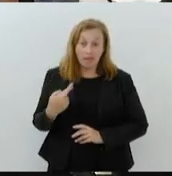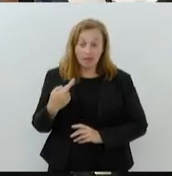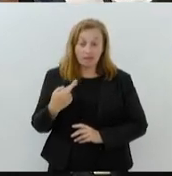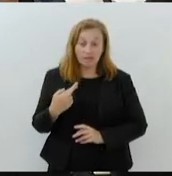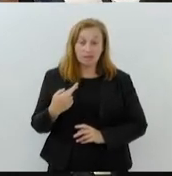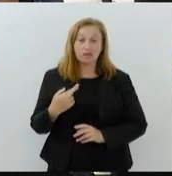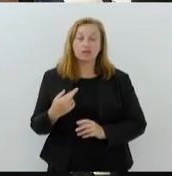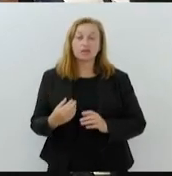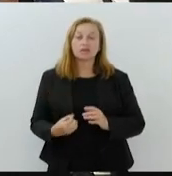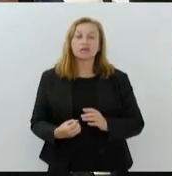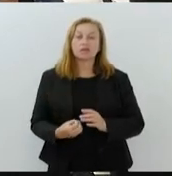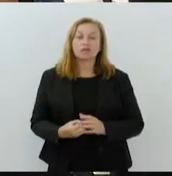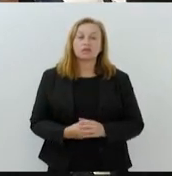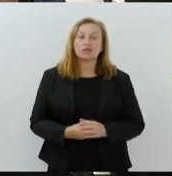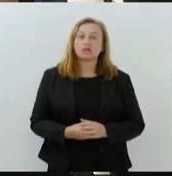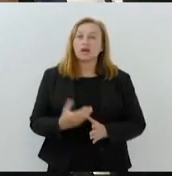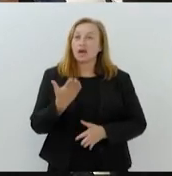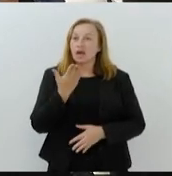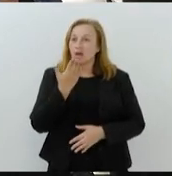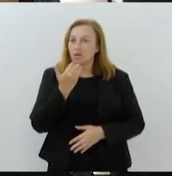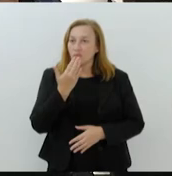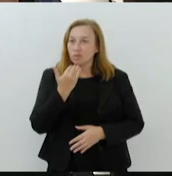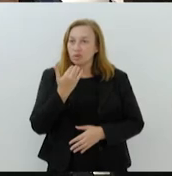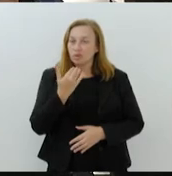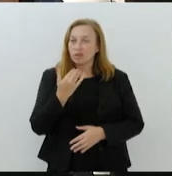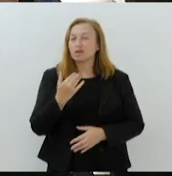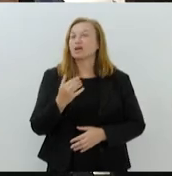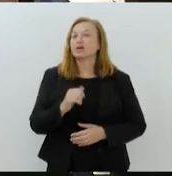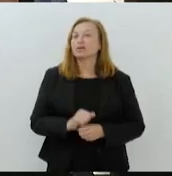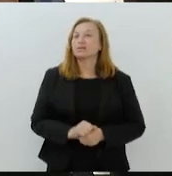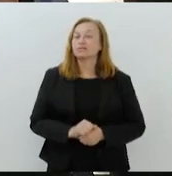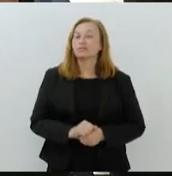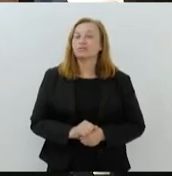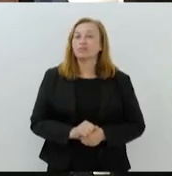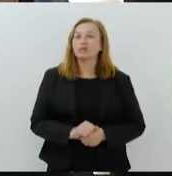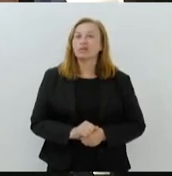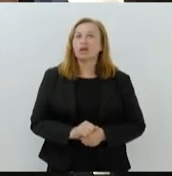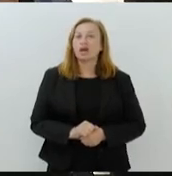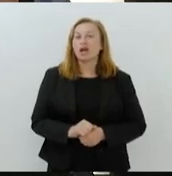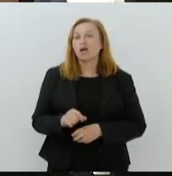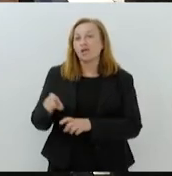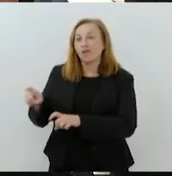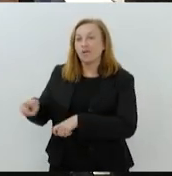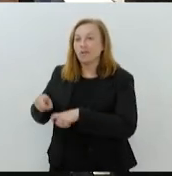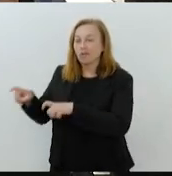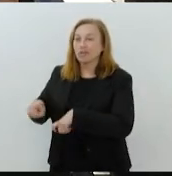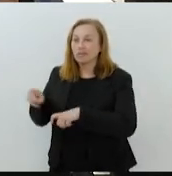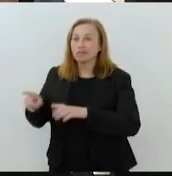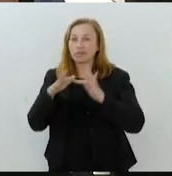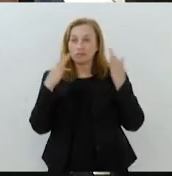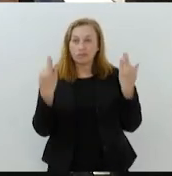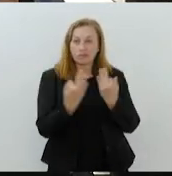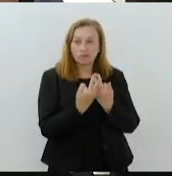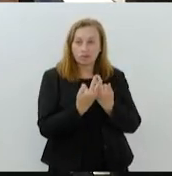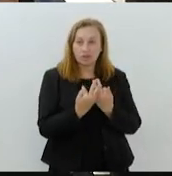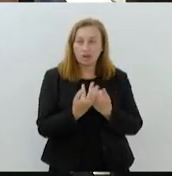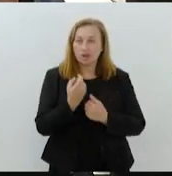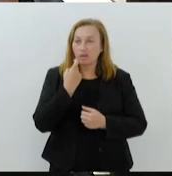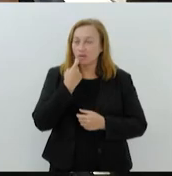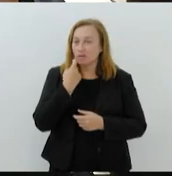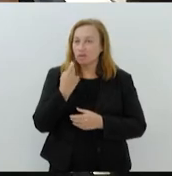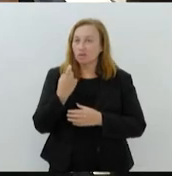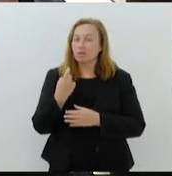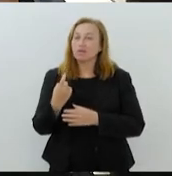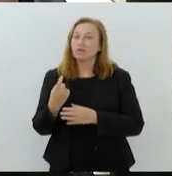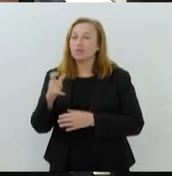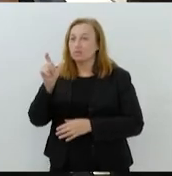para aquisição de alimentos da agricultura familiar e pequenos produtores e pescadores artesanais no âmbito do Estado do